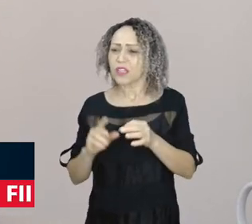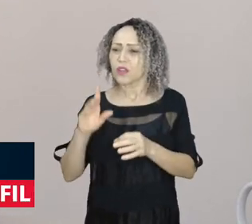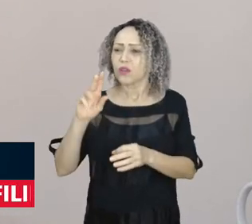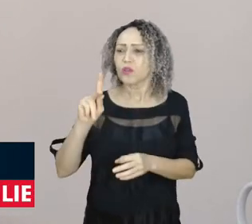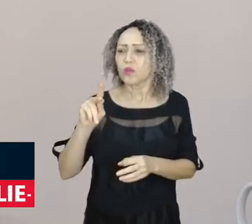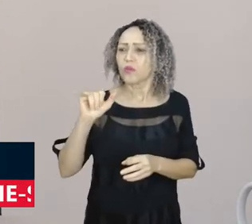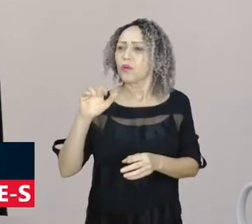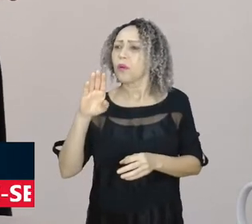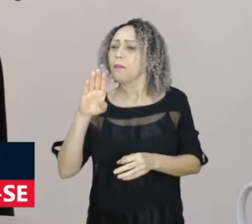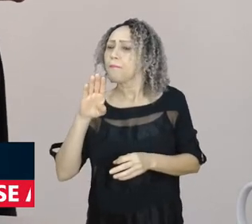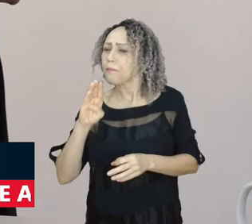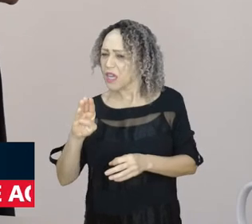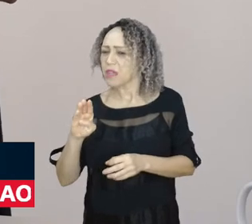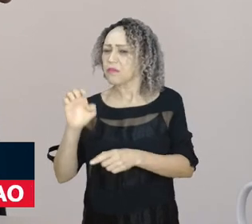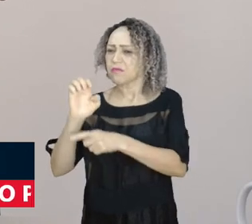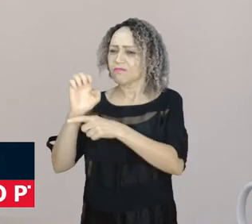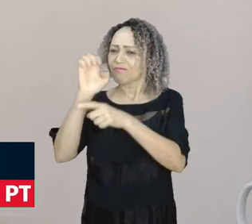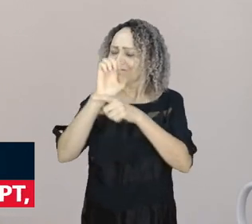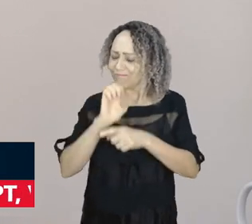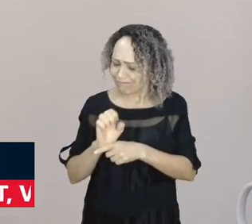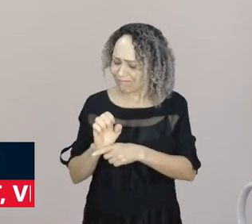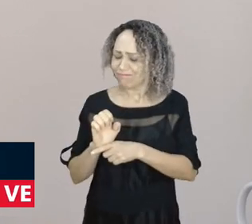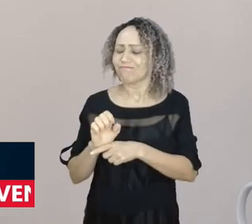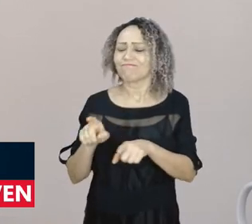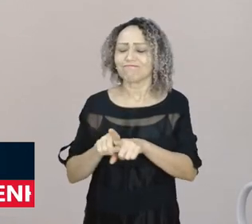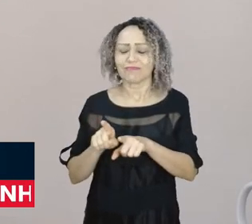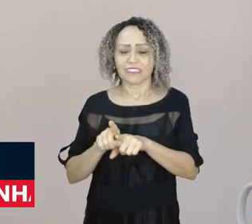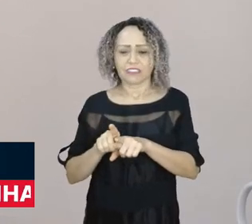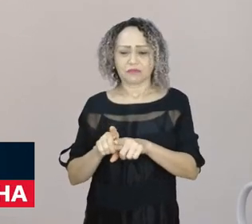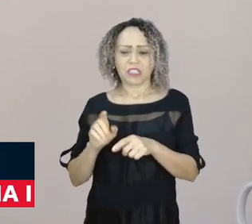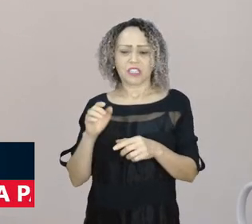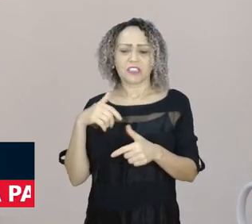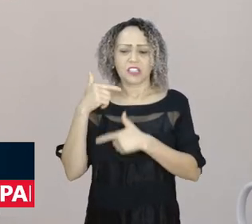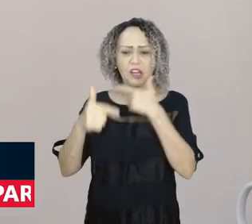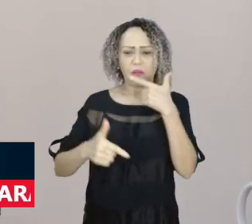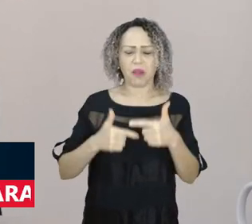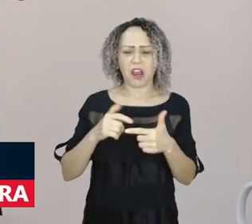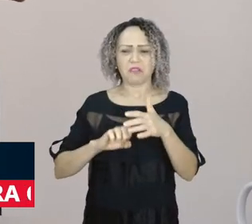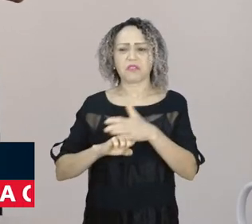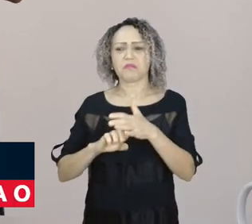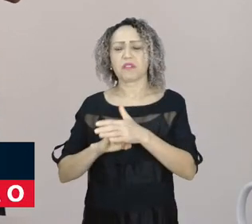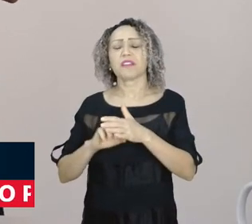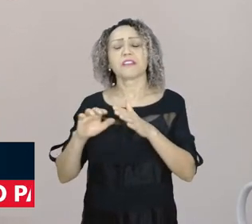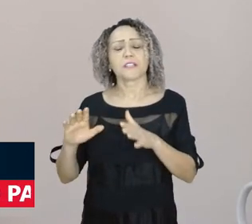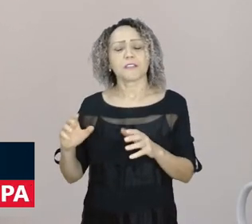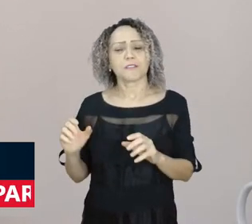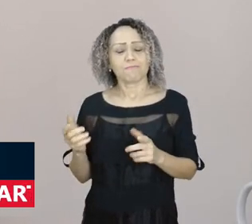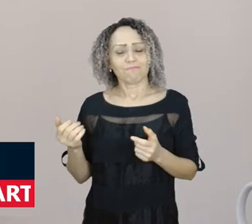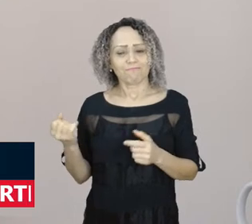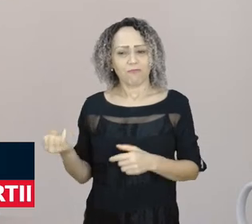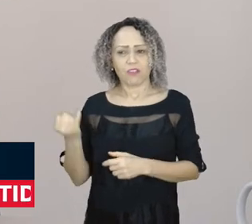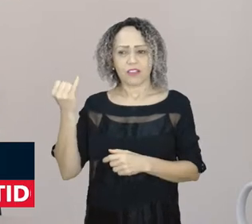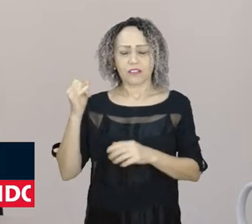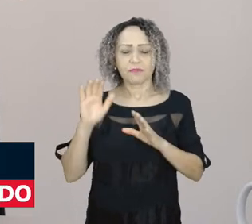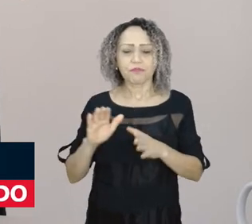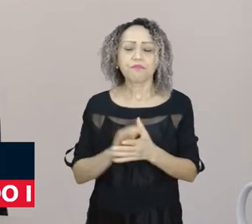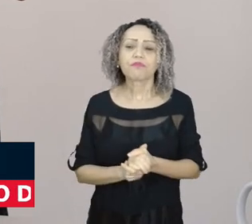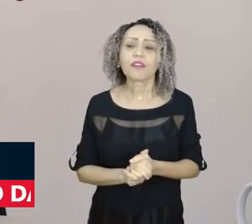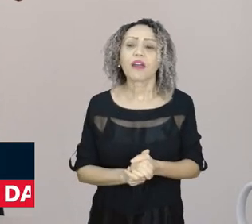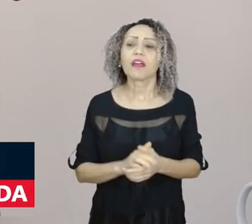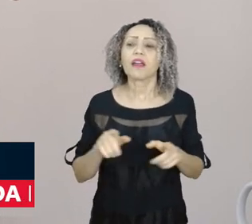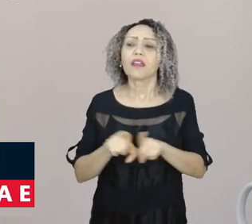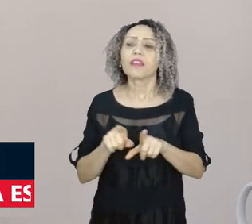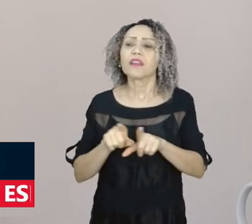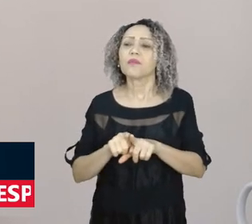número de empregos e de empresas. A região metropolitana, que a gente conhece mais por aí, está aqui concentrando